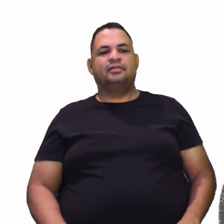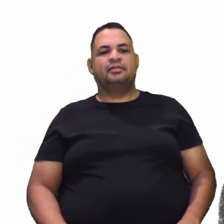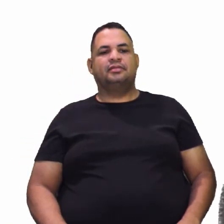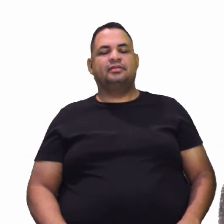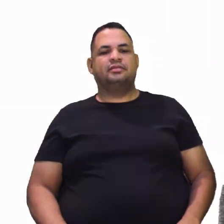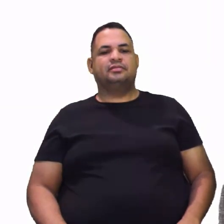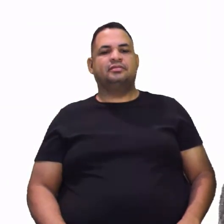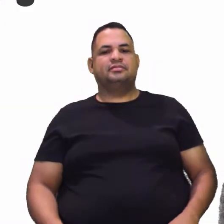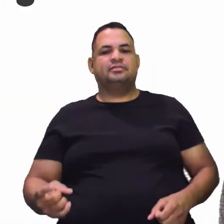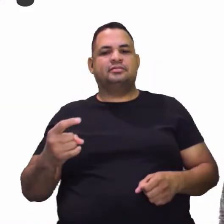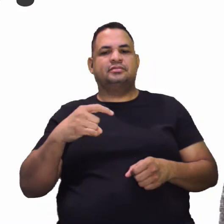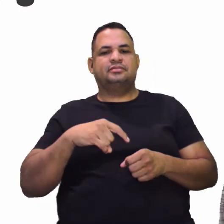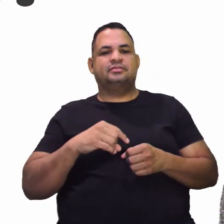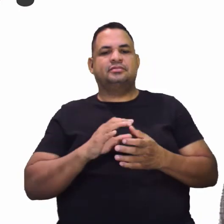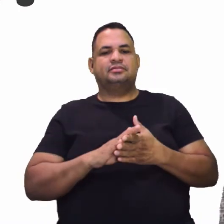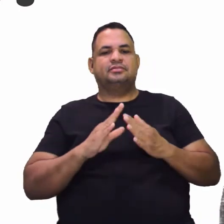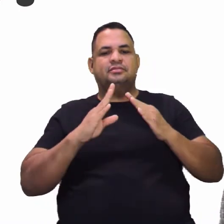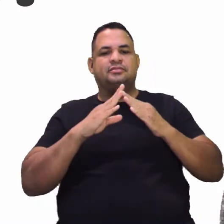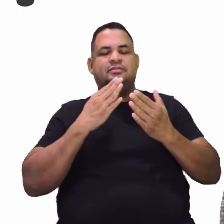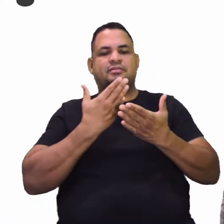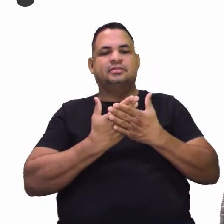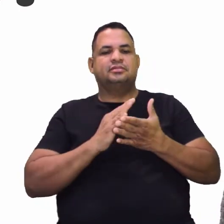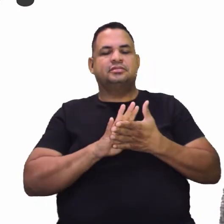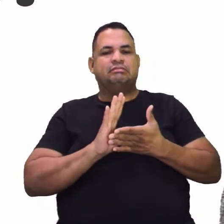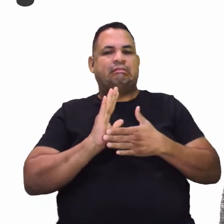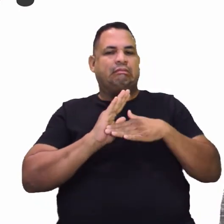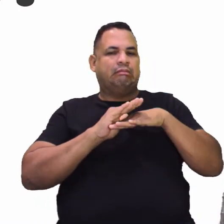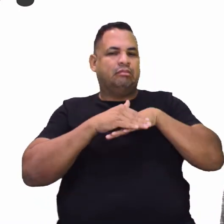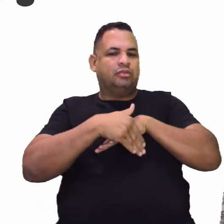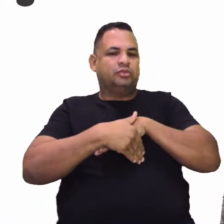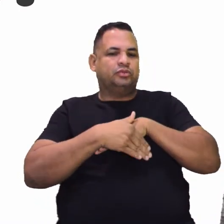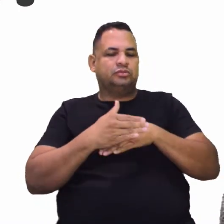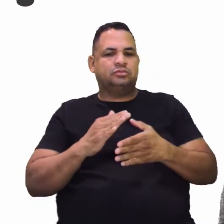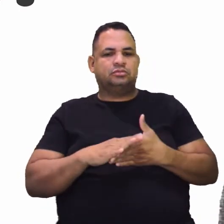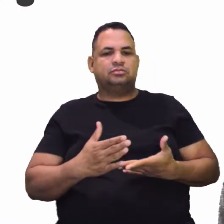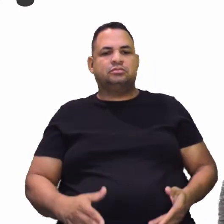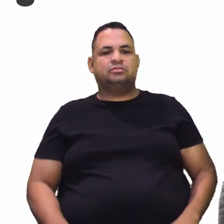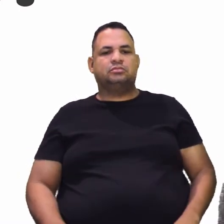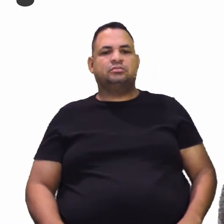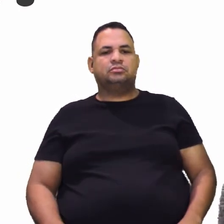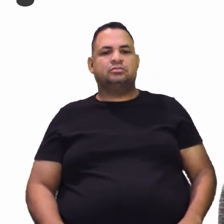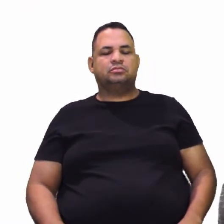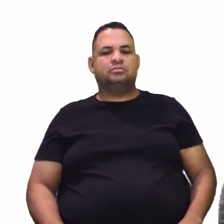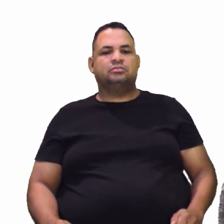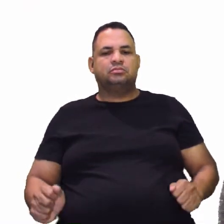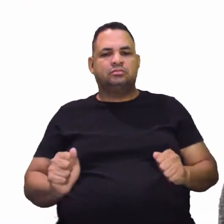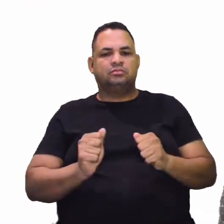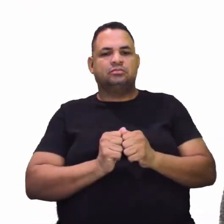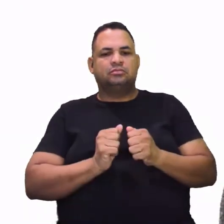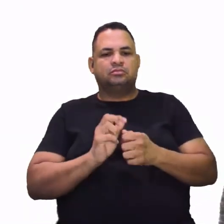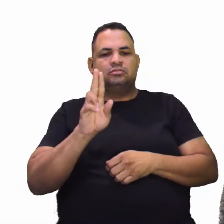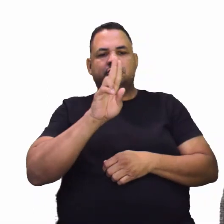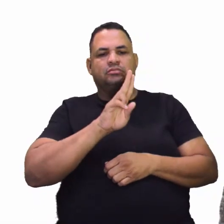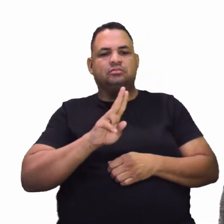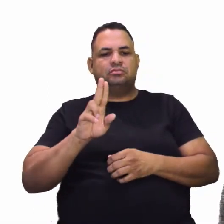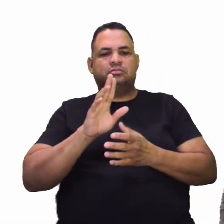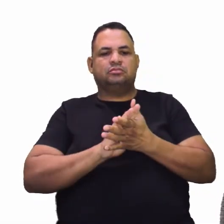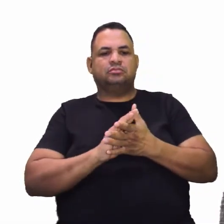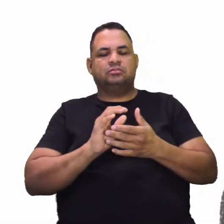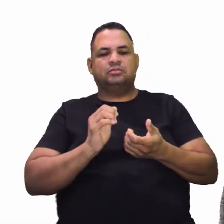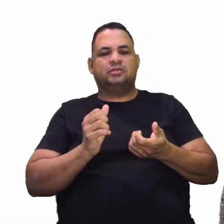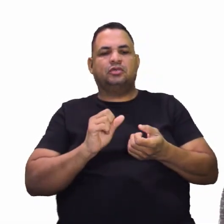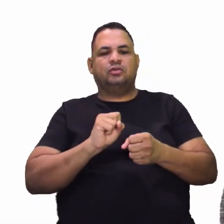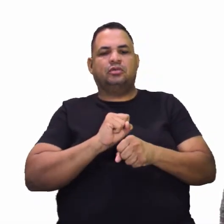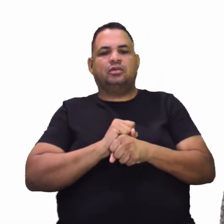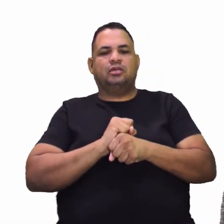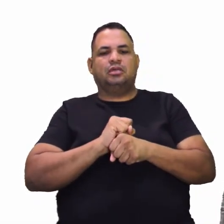ele volta para casa, ele vem para casa tarde. Só que o everyday, como vocês podem ver, o junto, ele é usado como adjetivo.